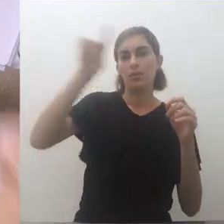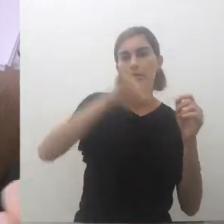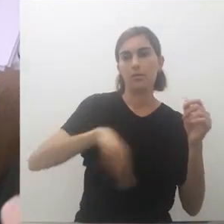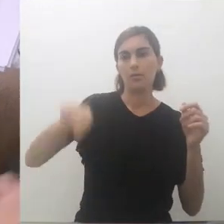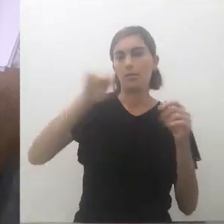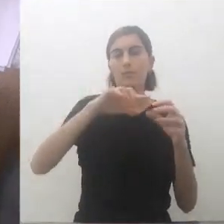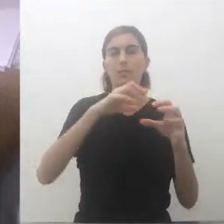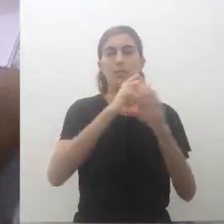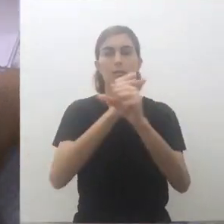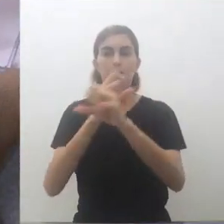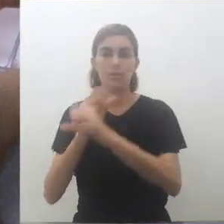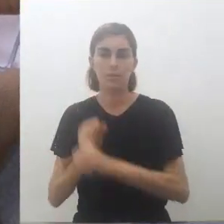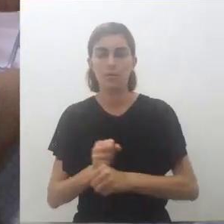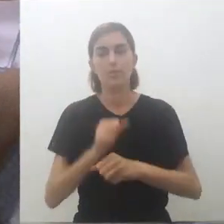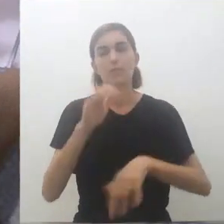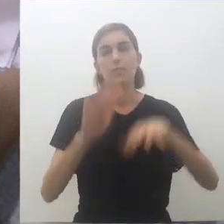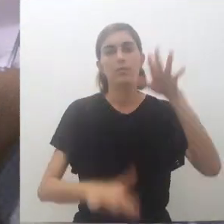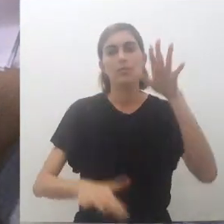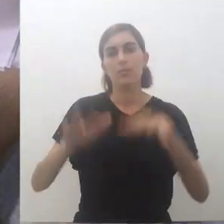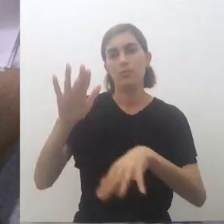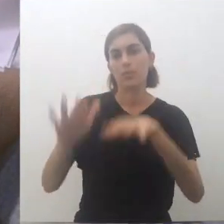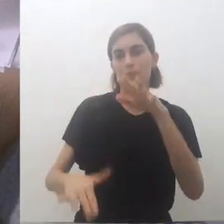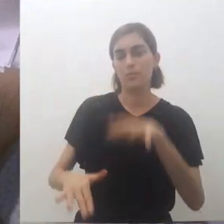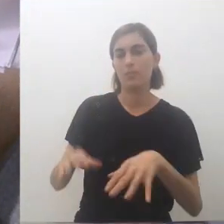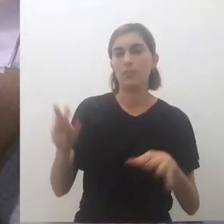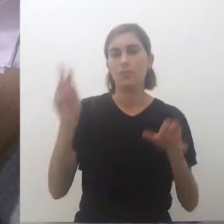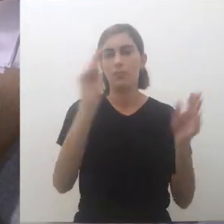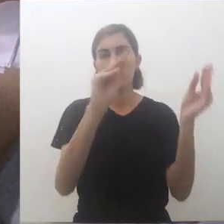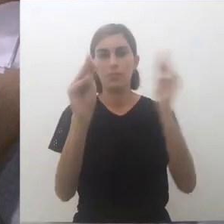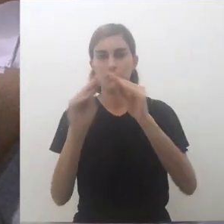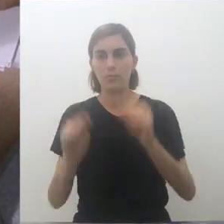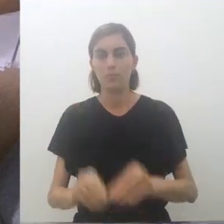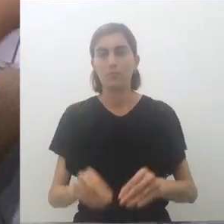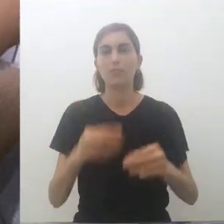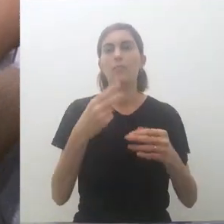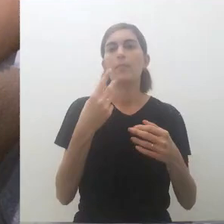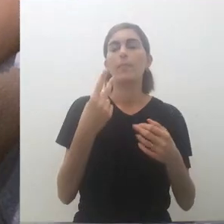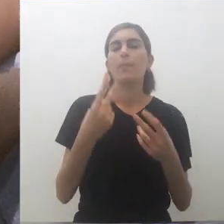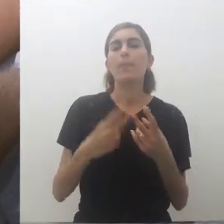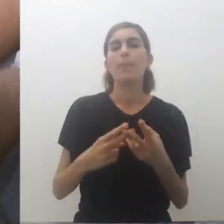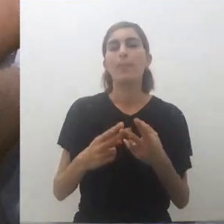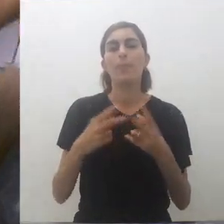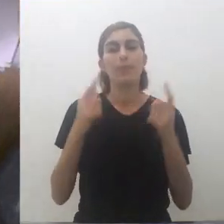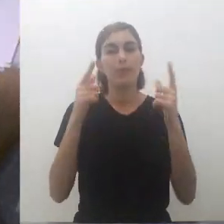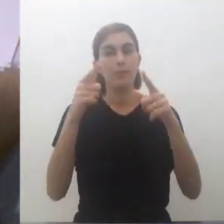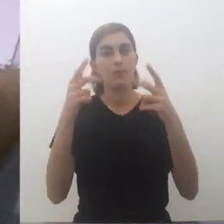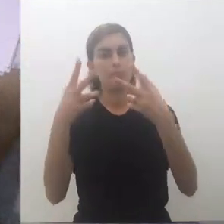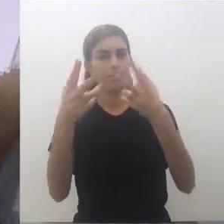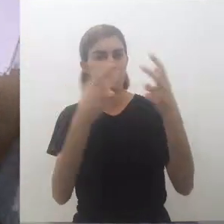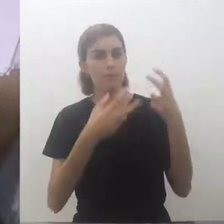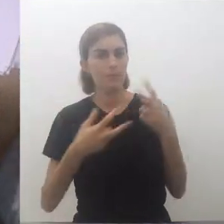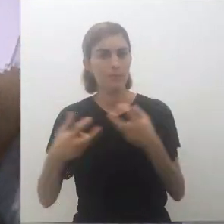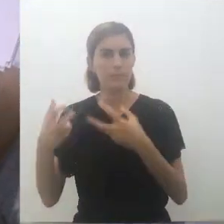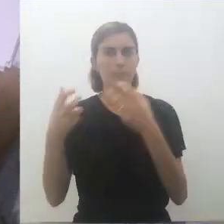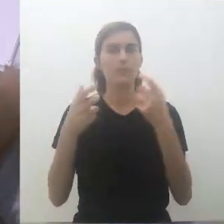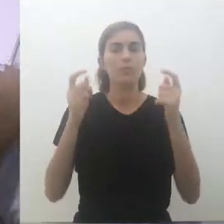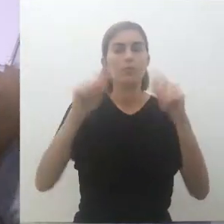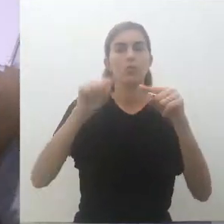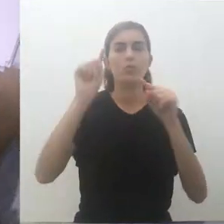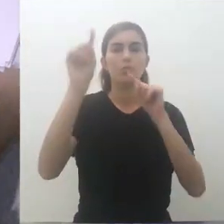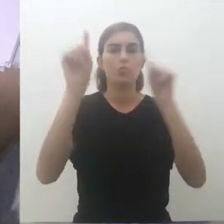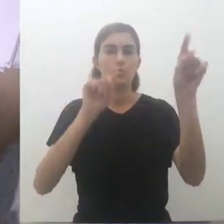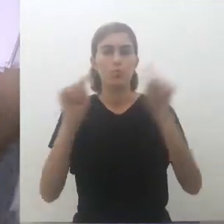as proporções. Ao colocar uma sobre a outra, você percebe que os pontos de